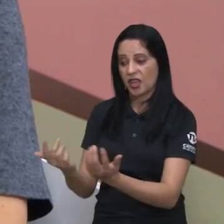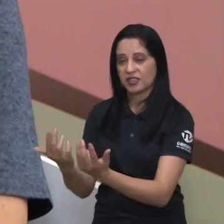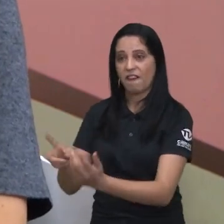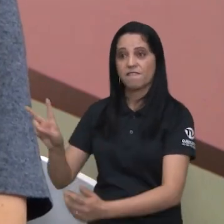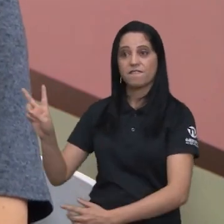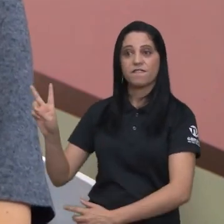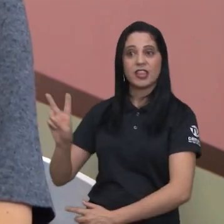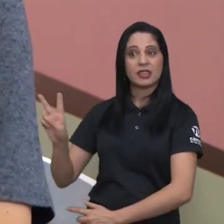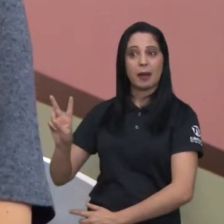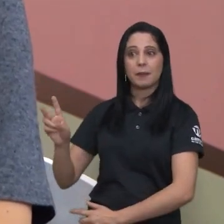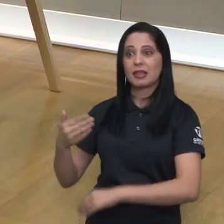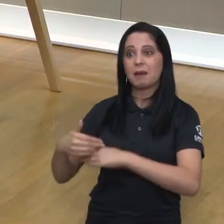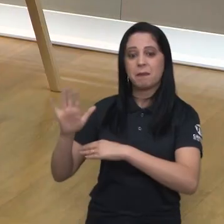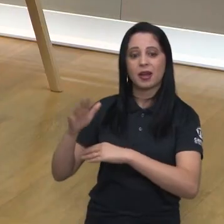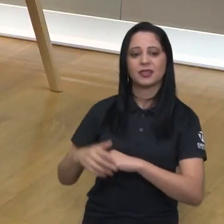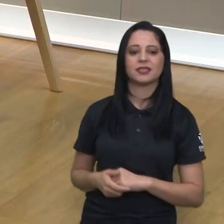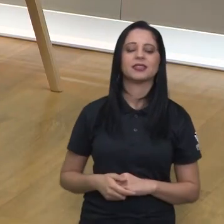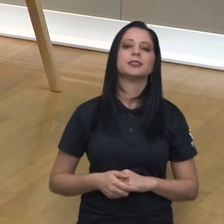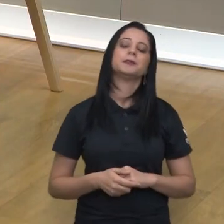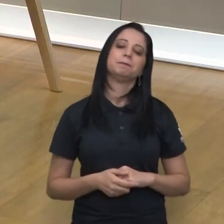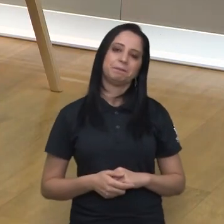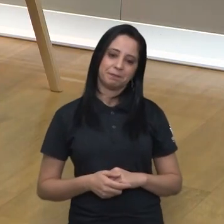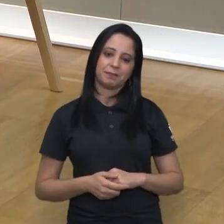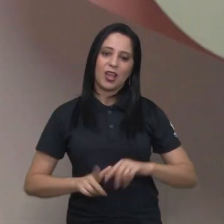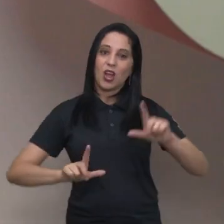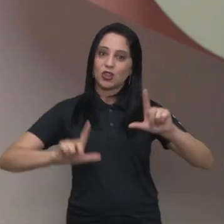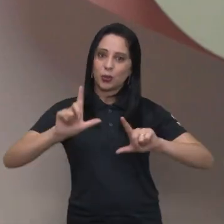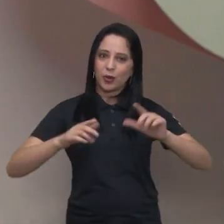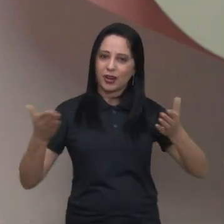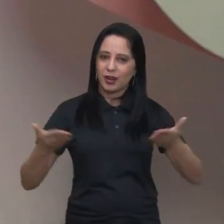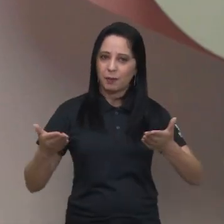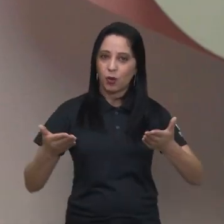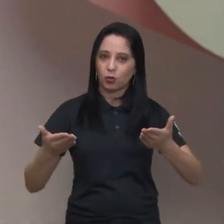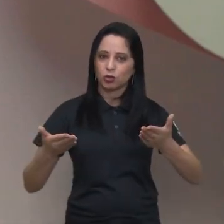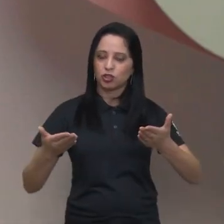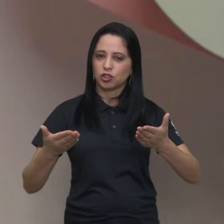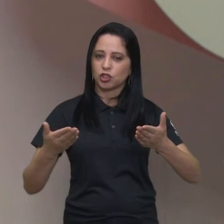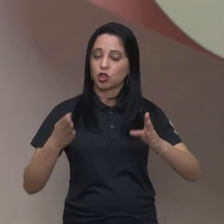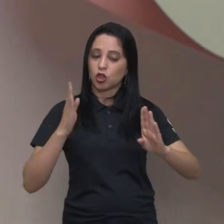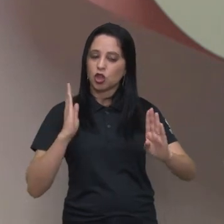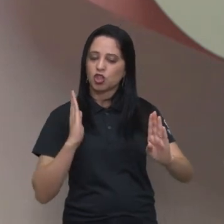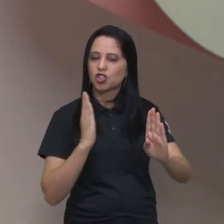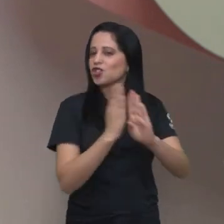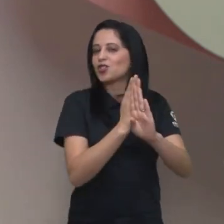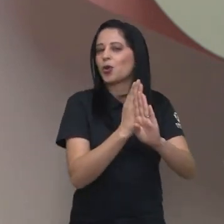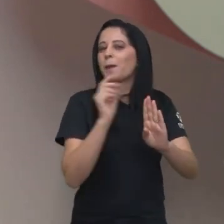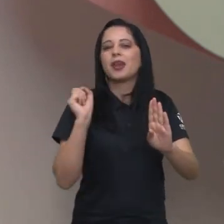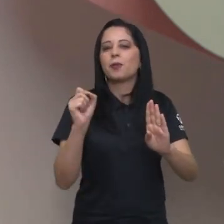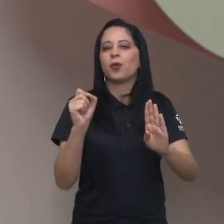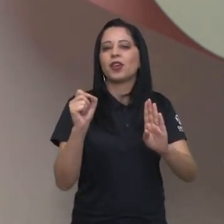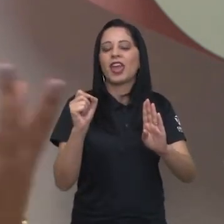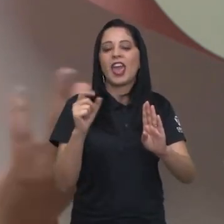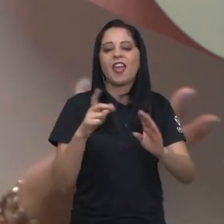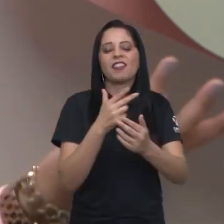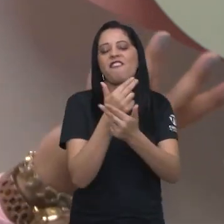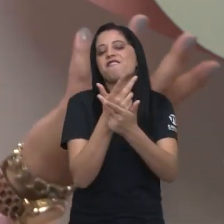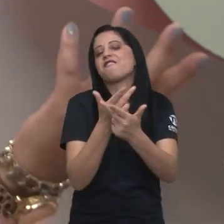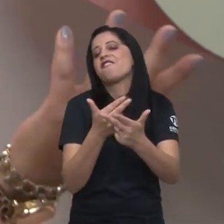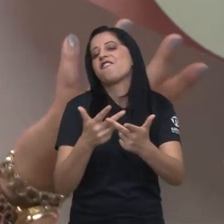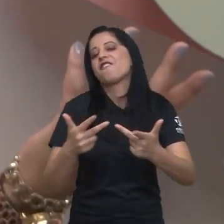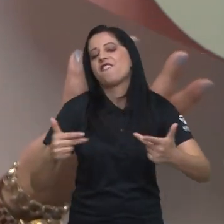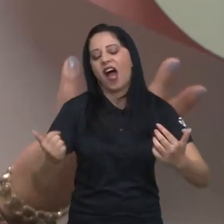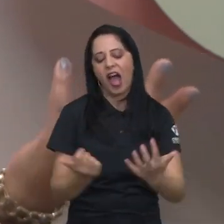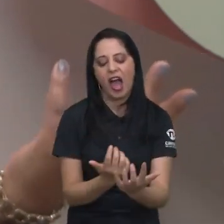no dia a dia. Maravilha. Bom, no programa de hoje nós descobrimos que existe uma enorme quantidade